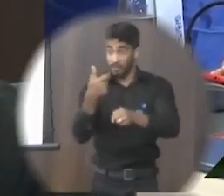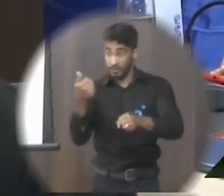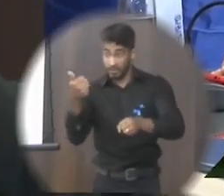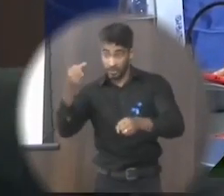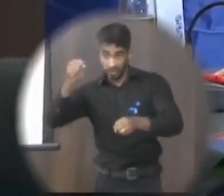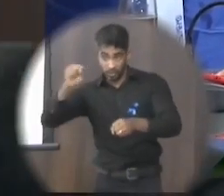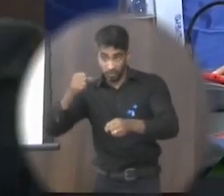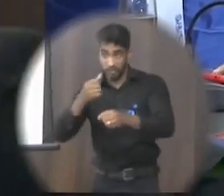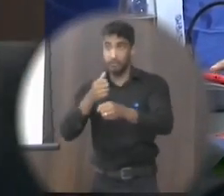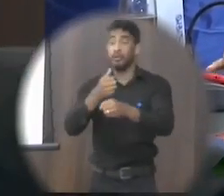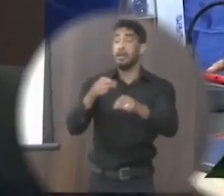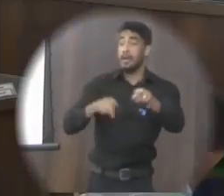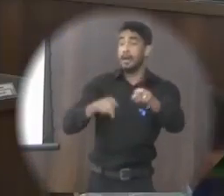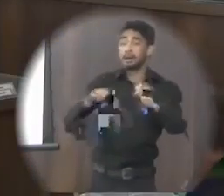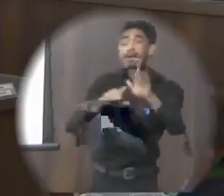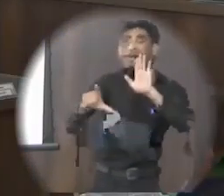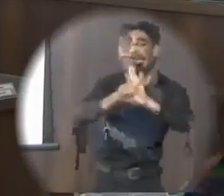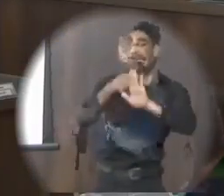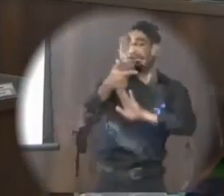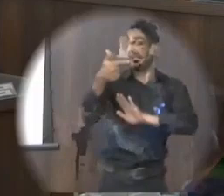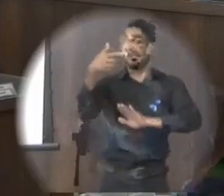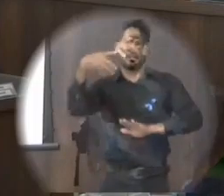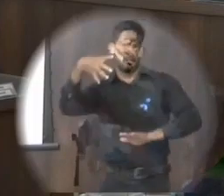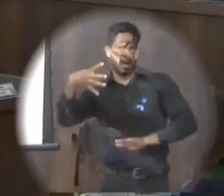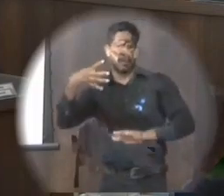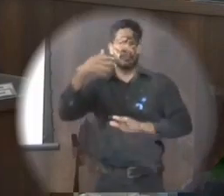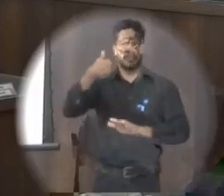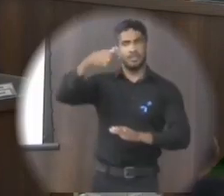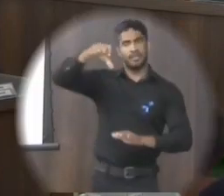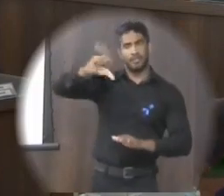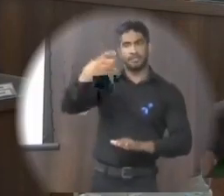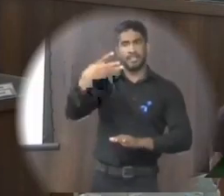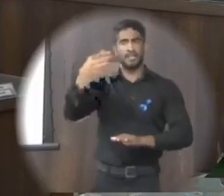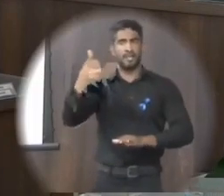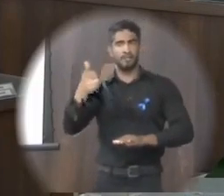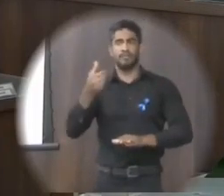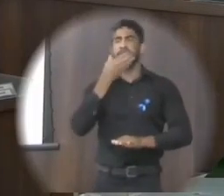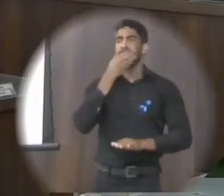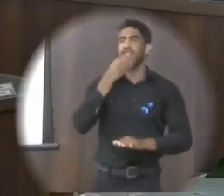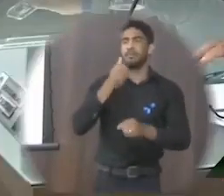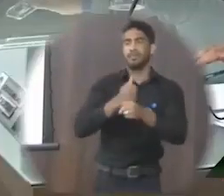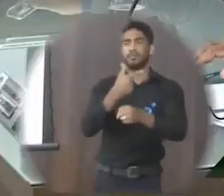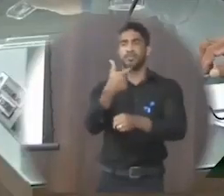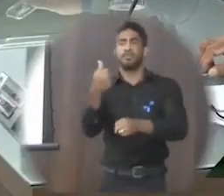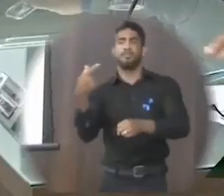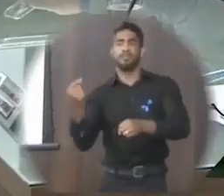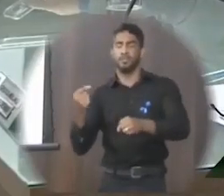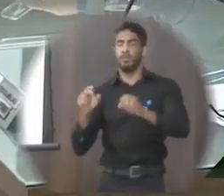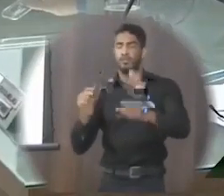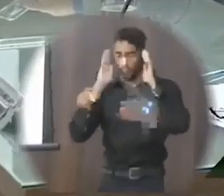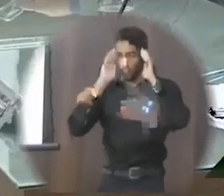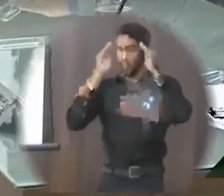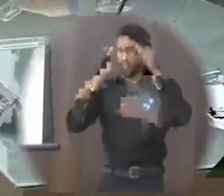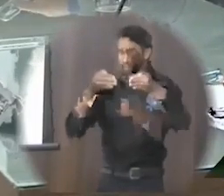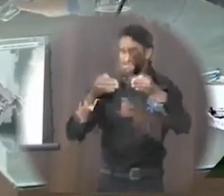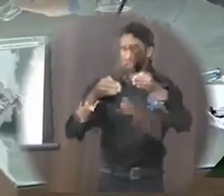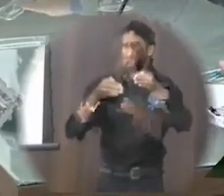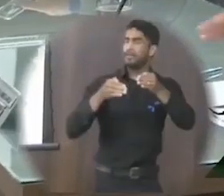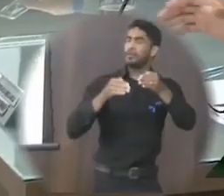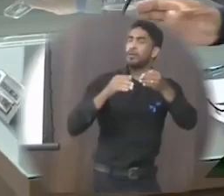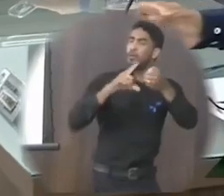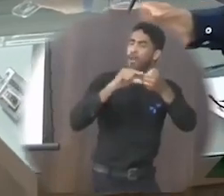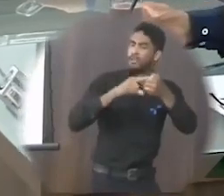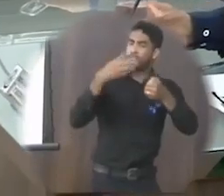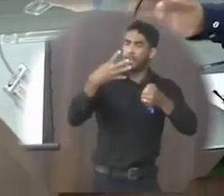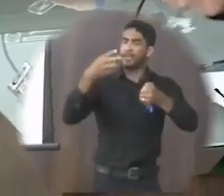2021 e a Lei Municipal 2419, de 31 de dezembro de 2020, com fundamento no artigo 43 da Lei